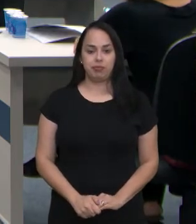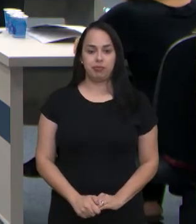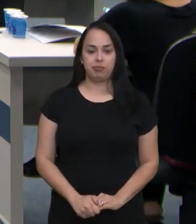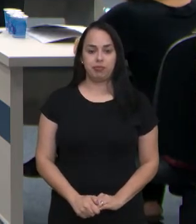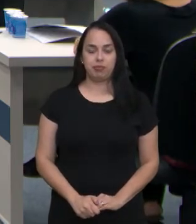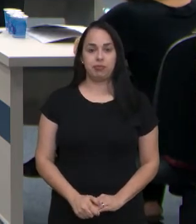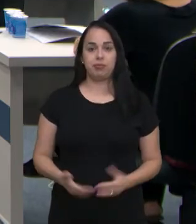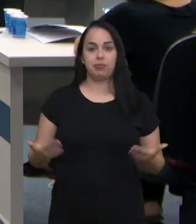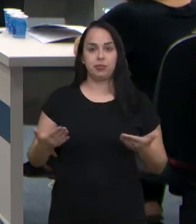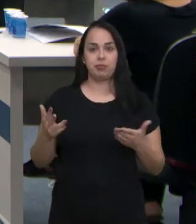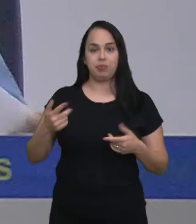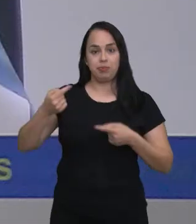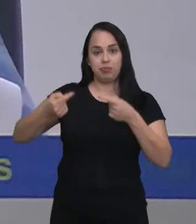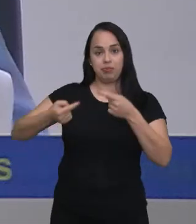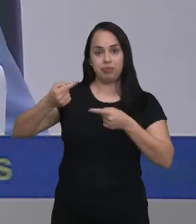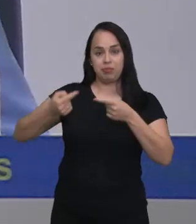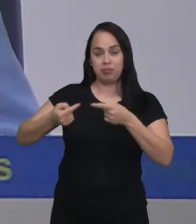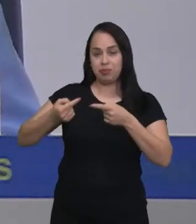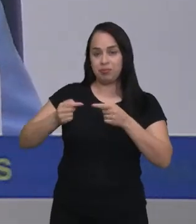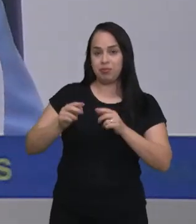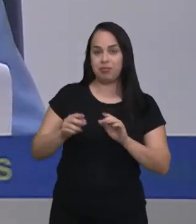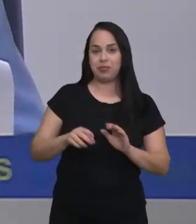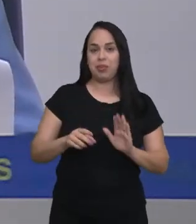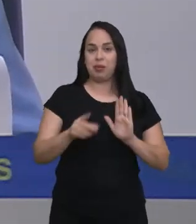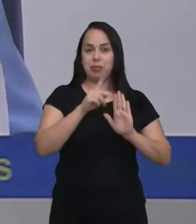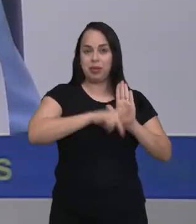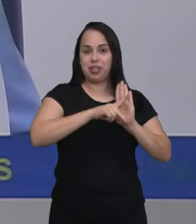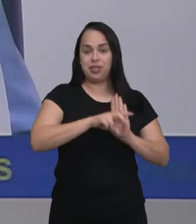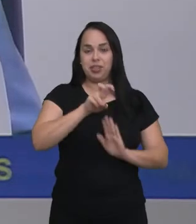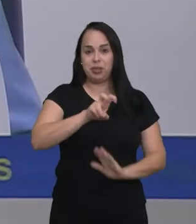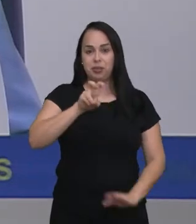Em discussão, o processo